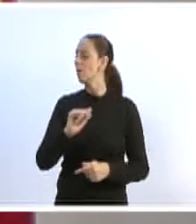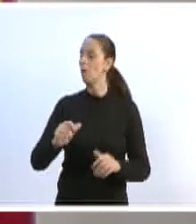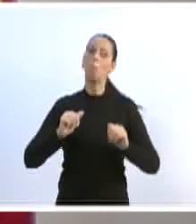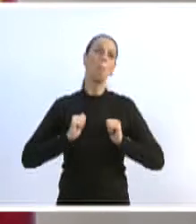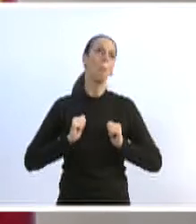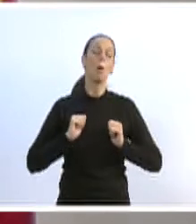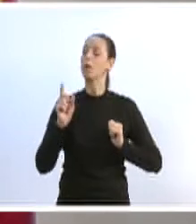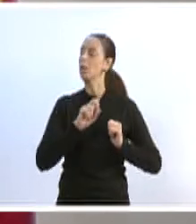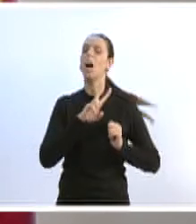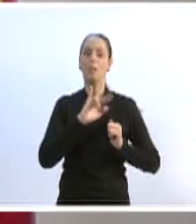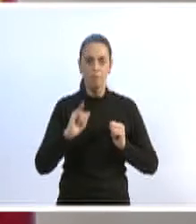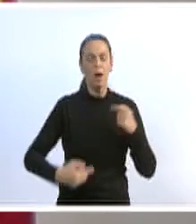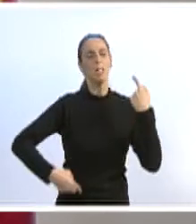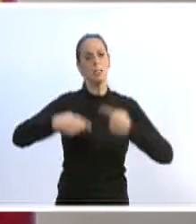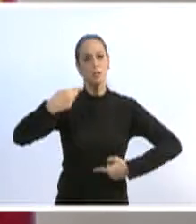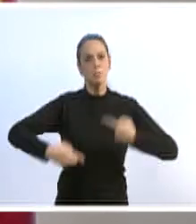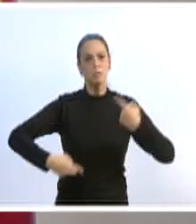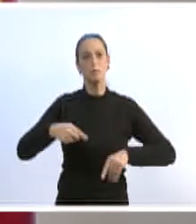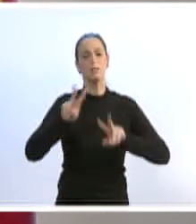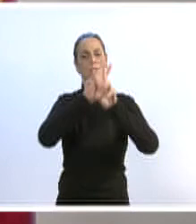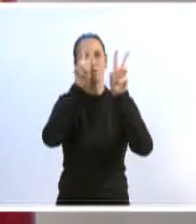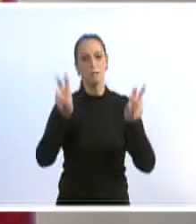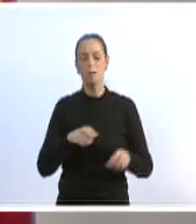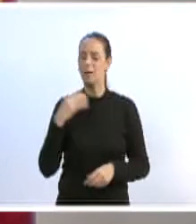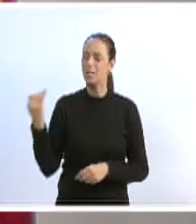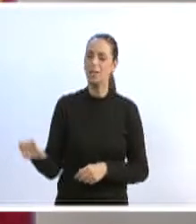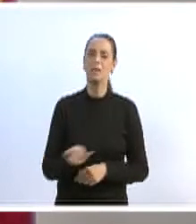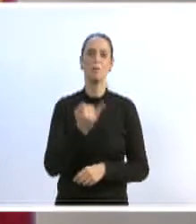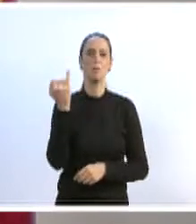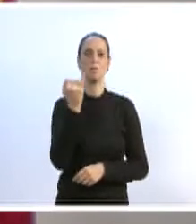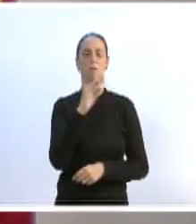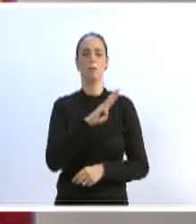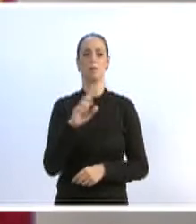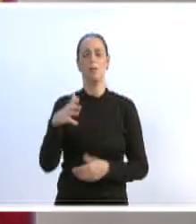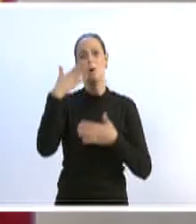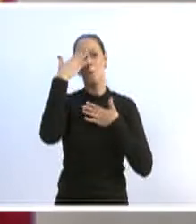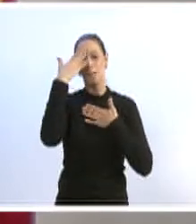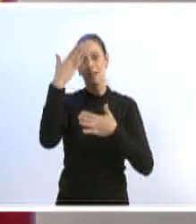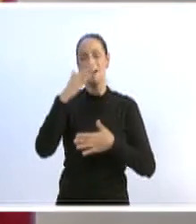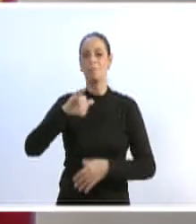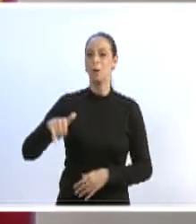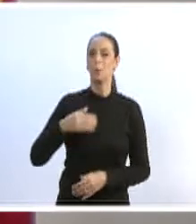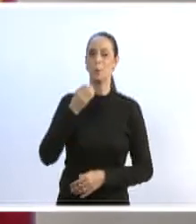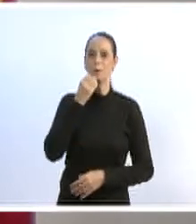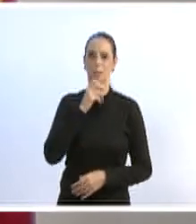desse assunto que é fundamental para blumenau obrigado pela oportunidade o presidente